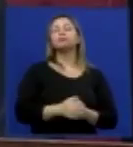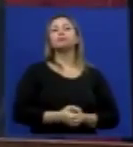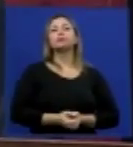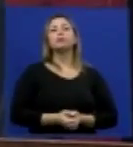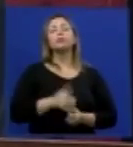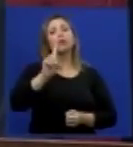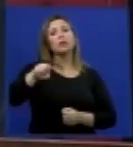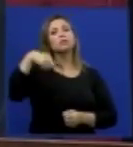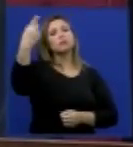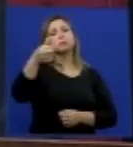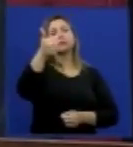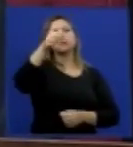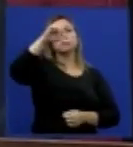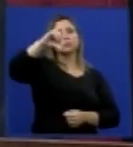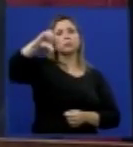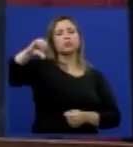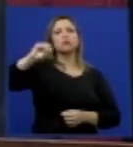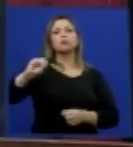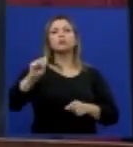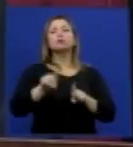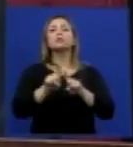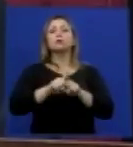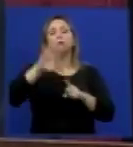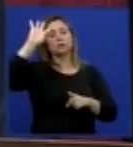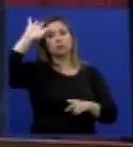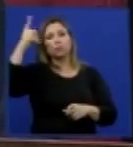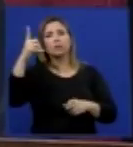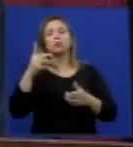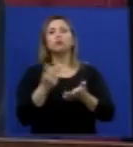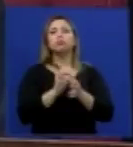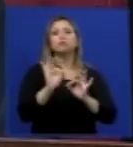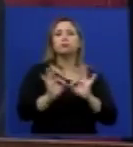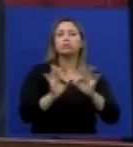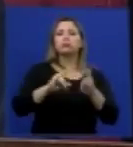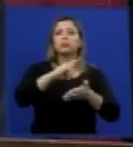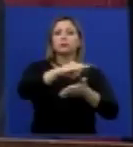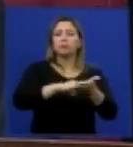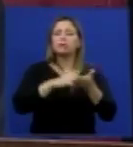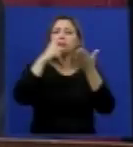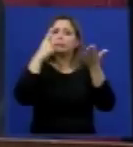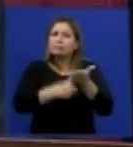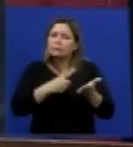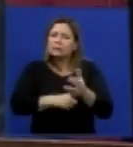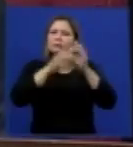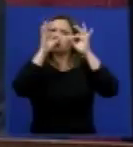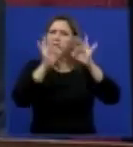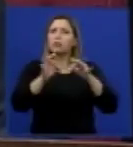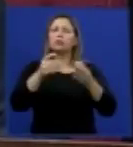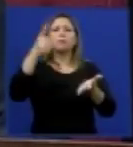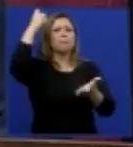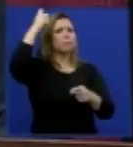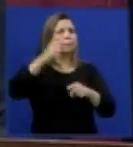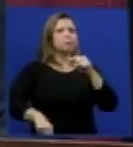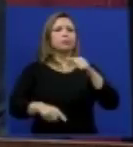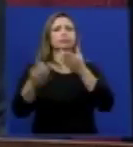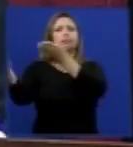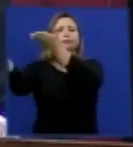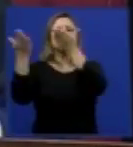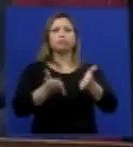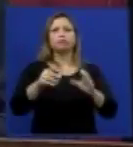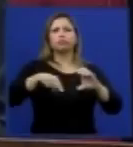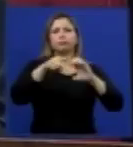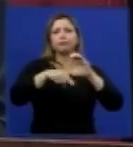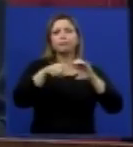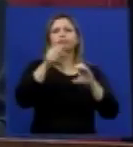em 1998, houve a Resolução CONAMA número 235, que confirmou a proibição à importação de pneus usados,